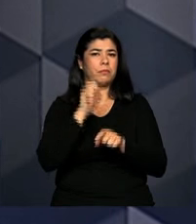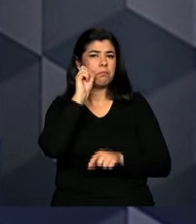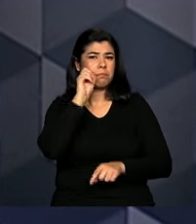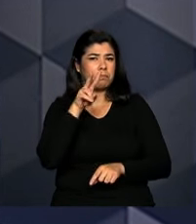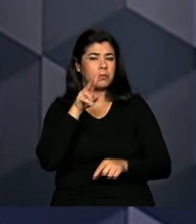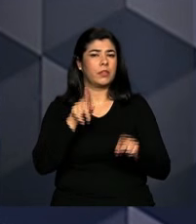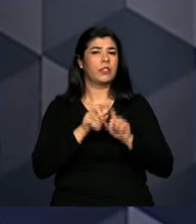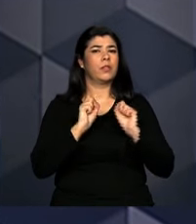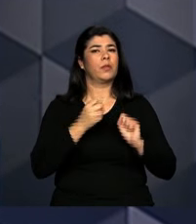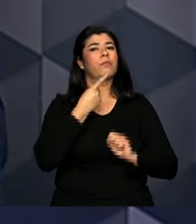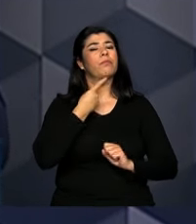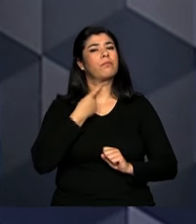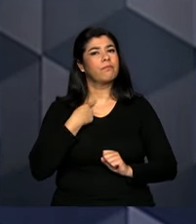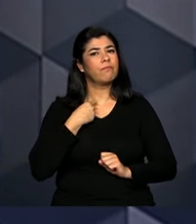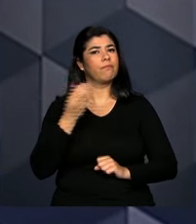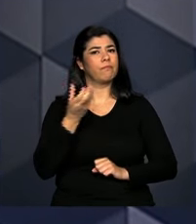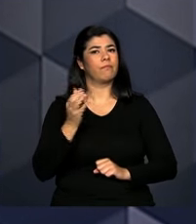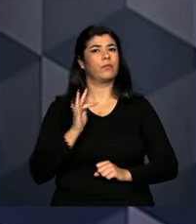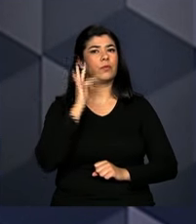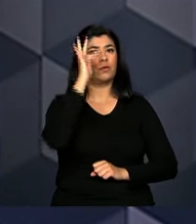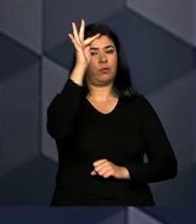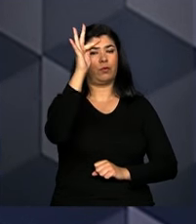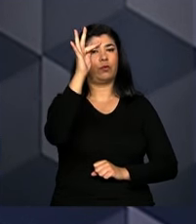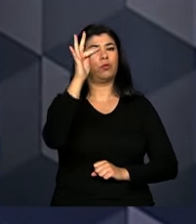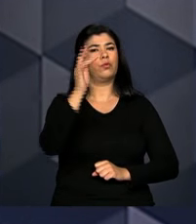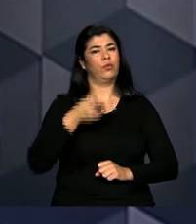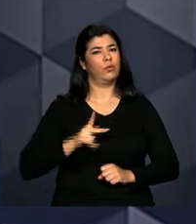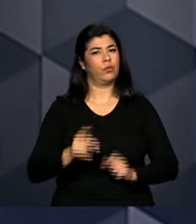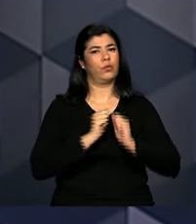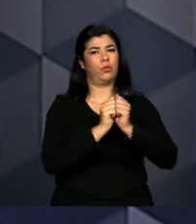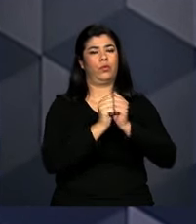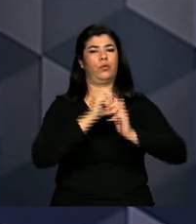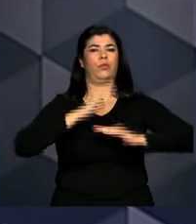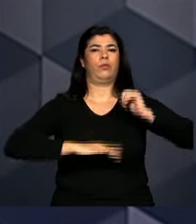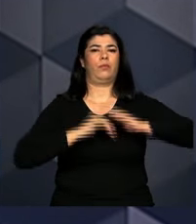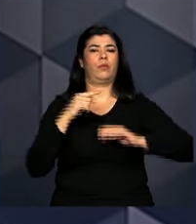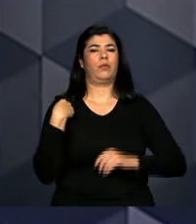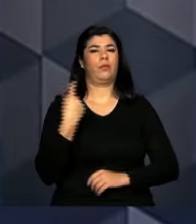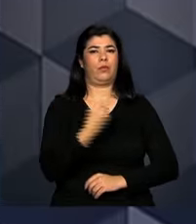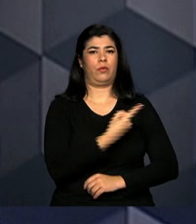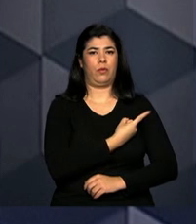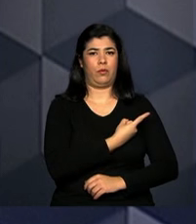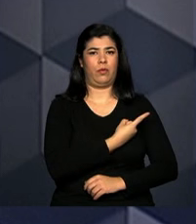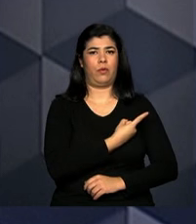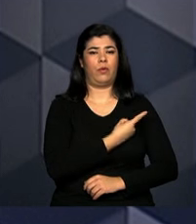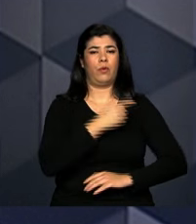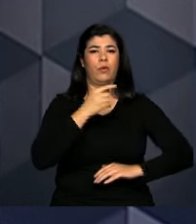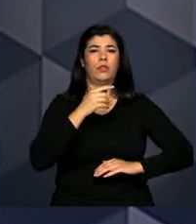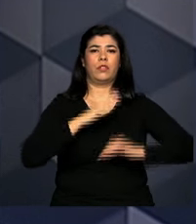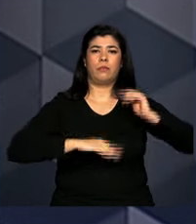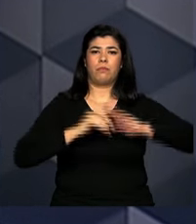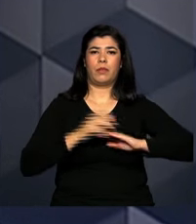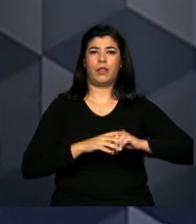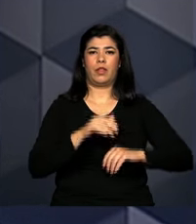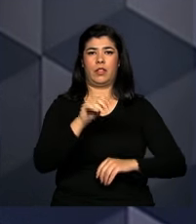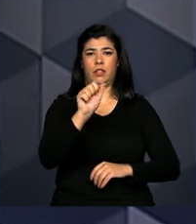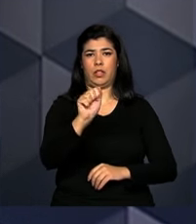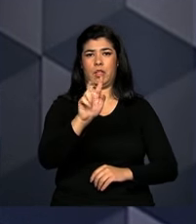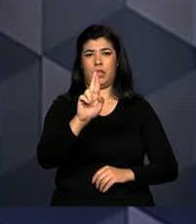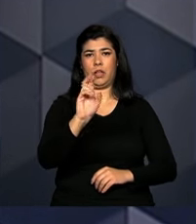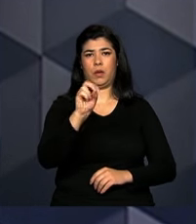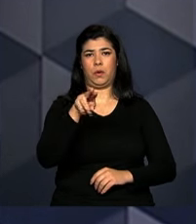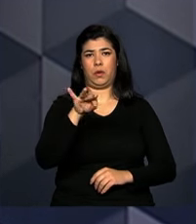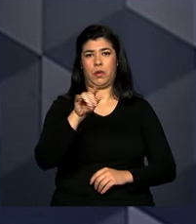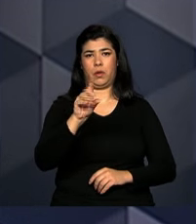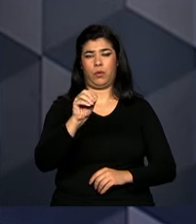isso, desejamos estar juntos nesta ação para que o agronegócio, para que o meio